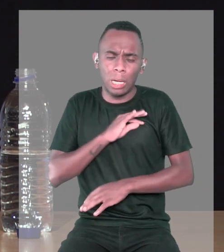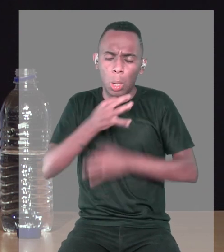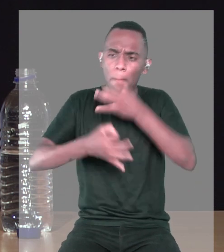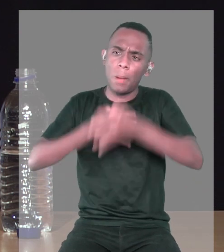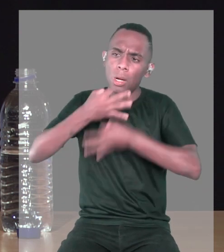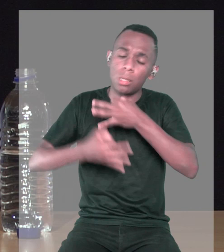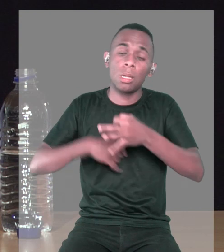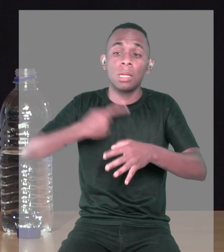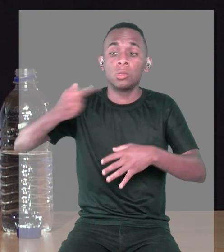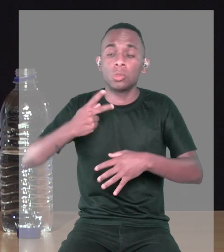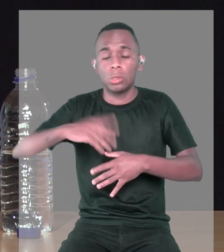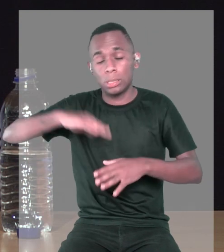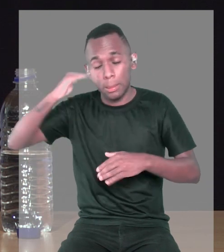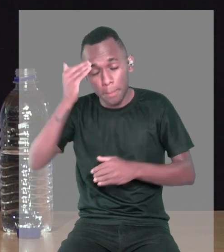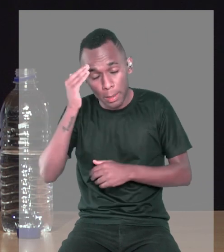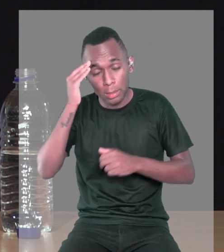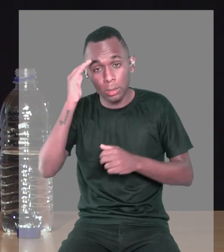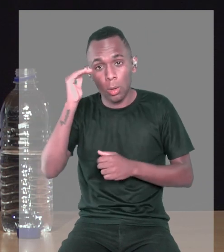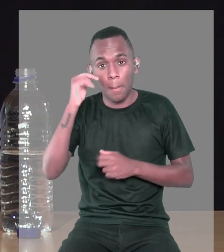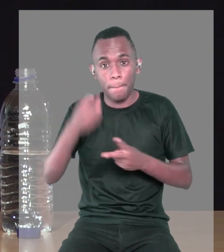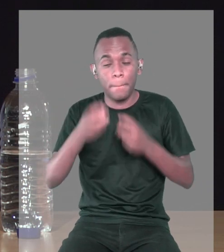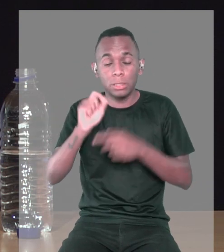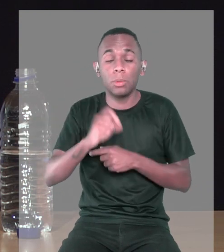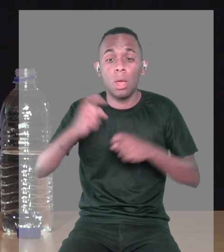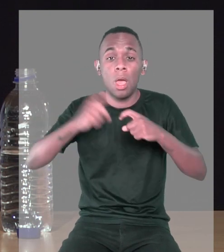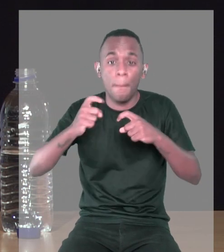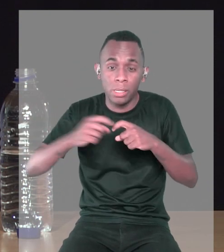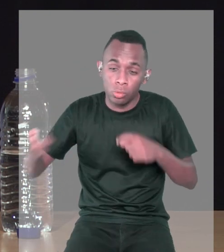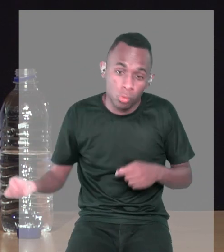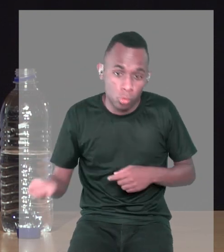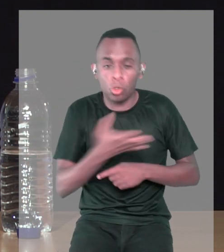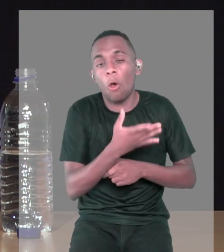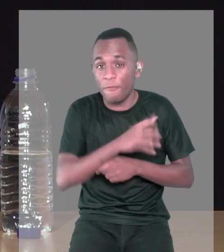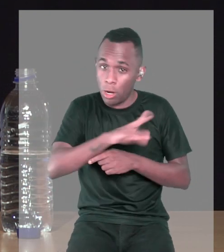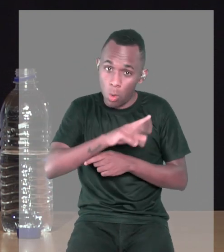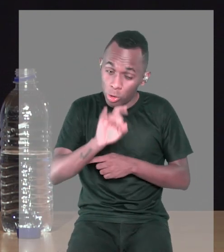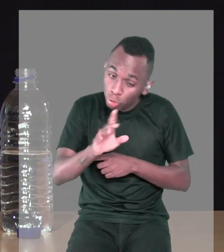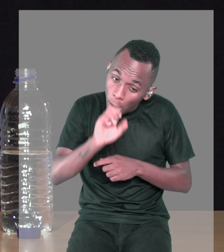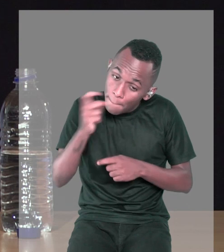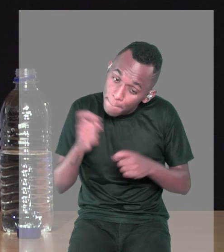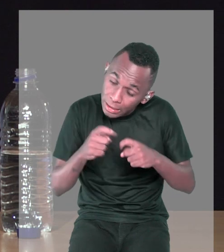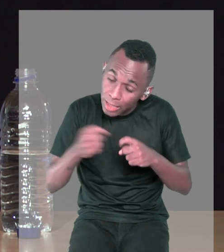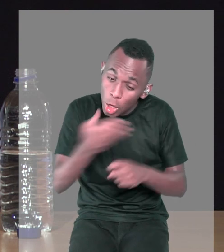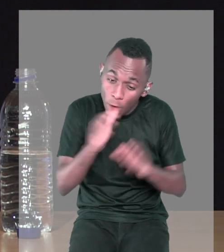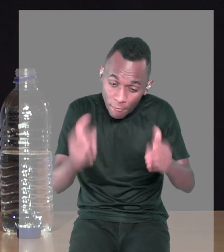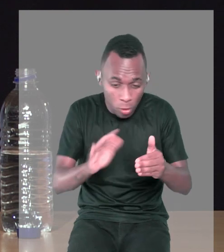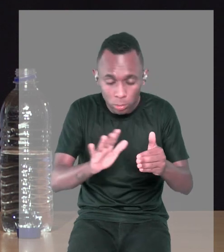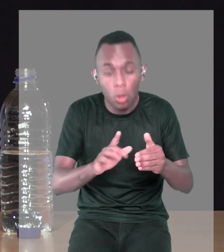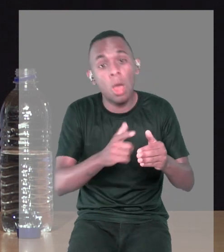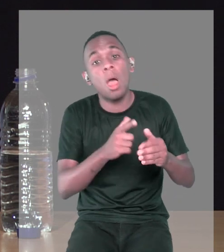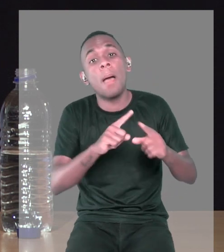tecnocrítica. Deram-se conta de que a medicina contemporânea, e não apenas ela,